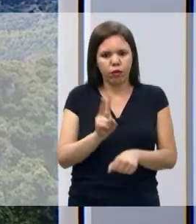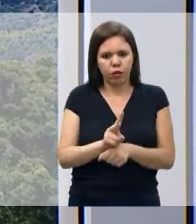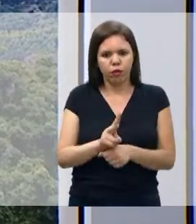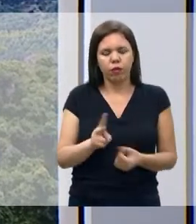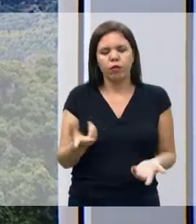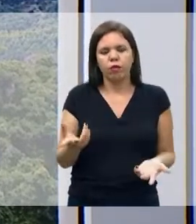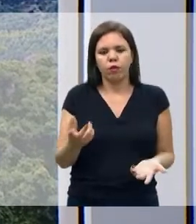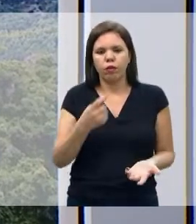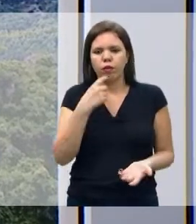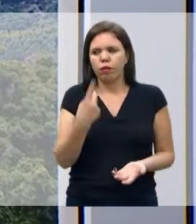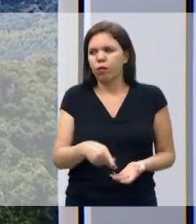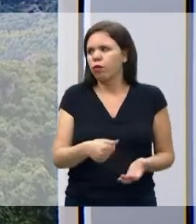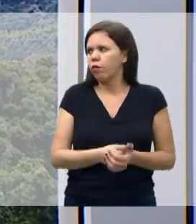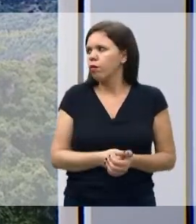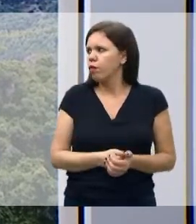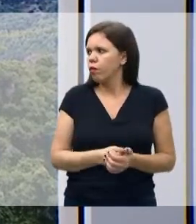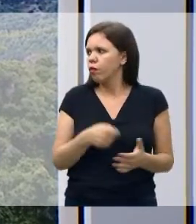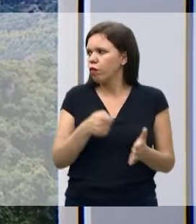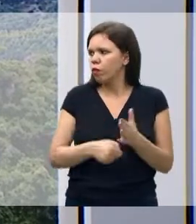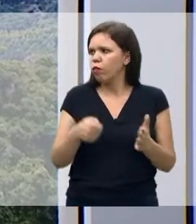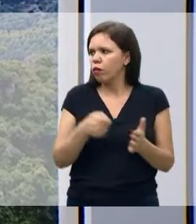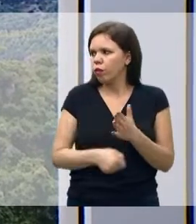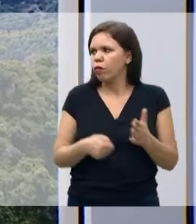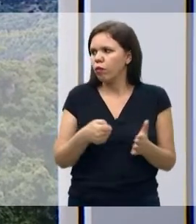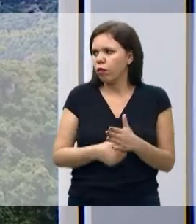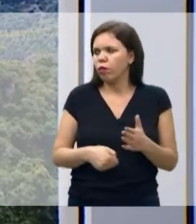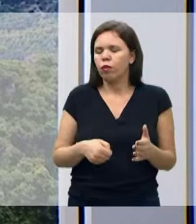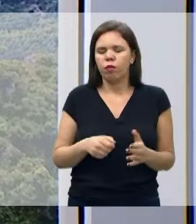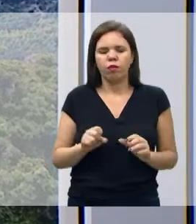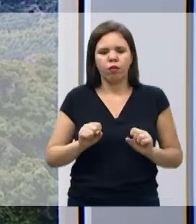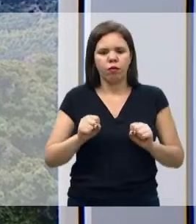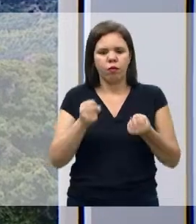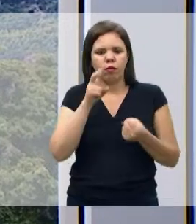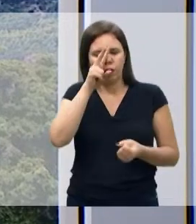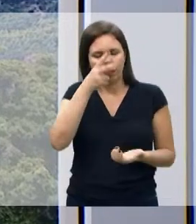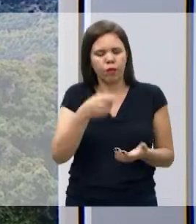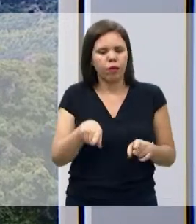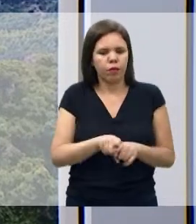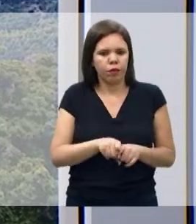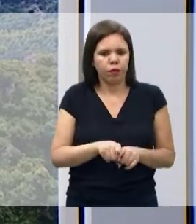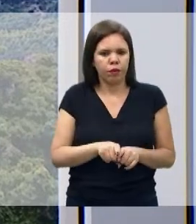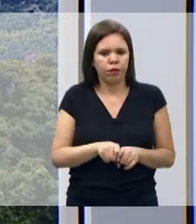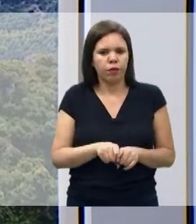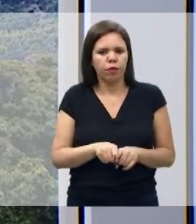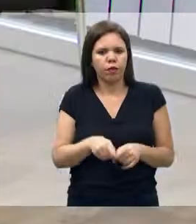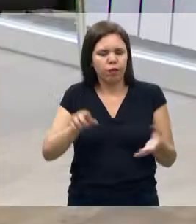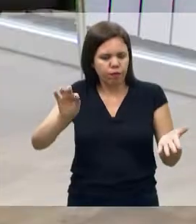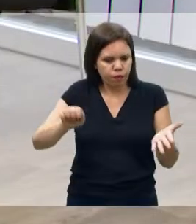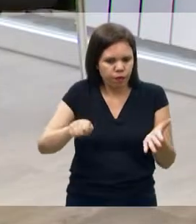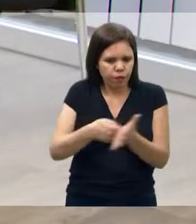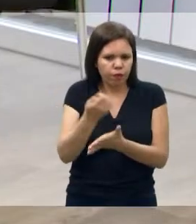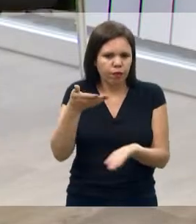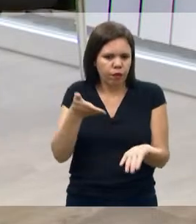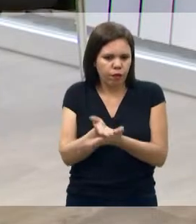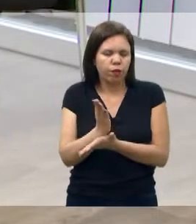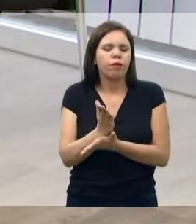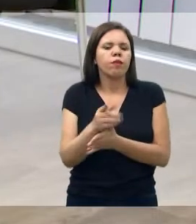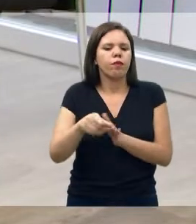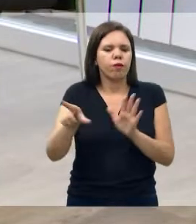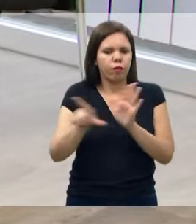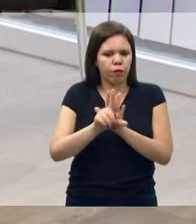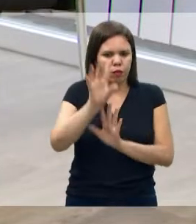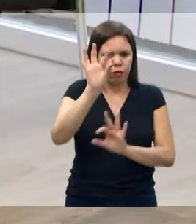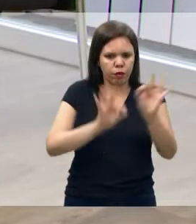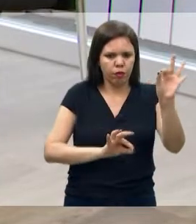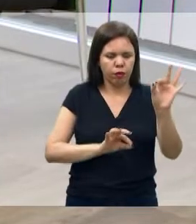de Campinas e que lutou também assim bravamente para a sanção da lei de regularização